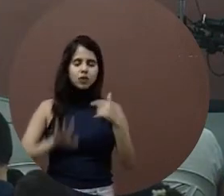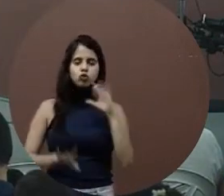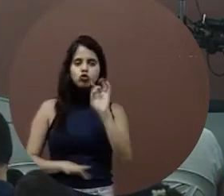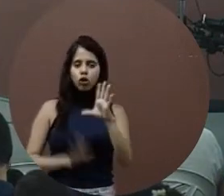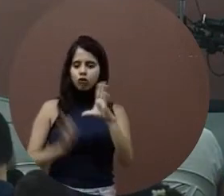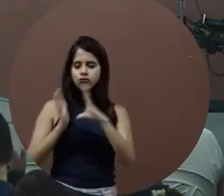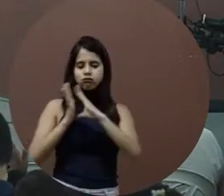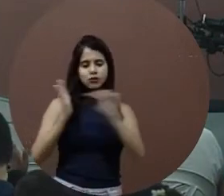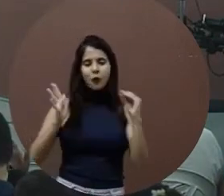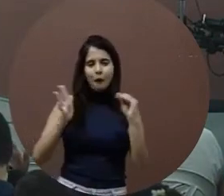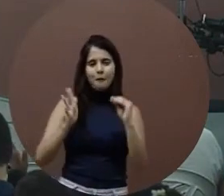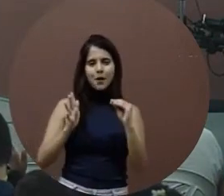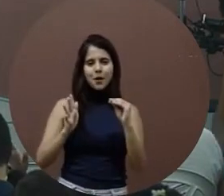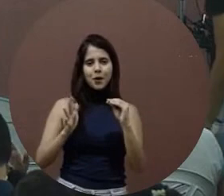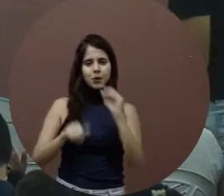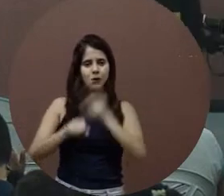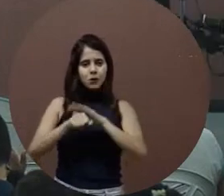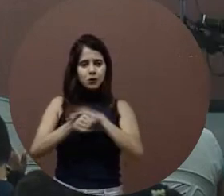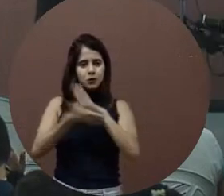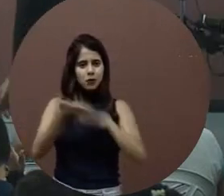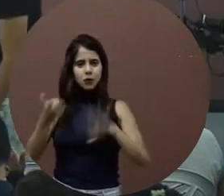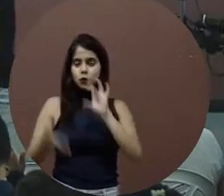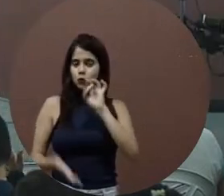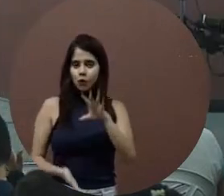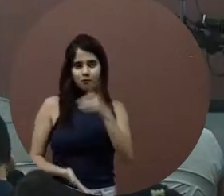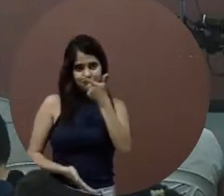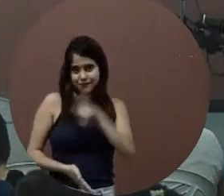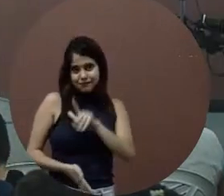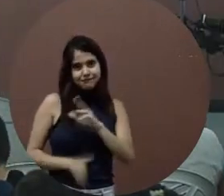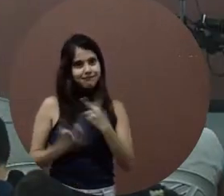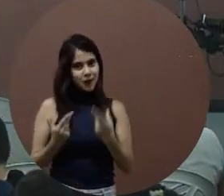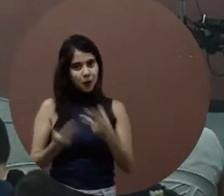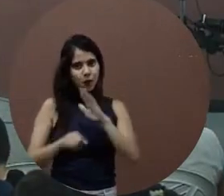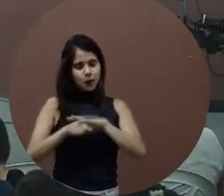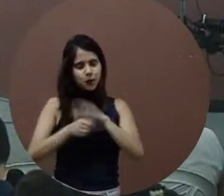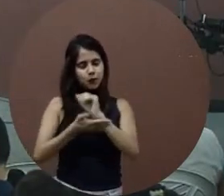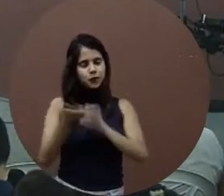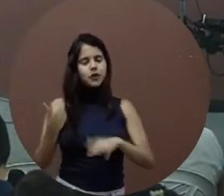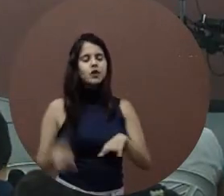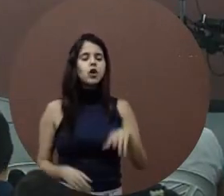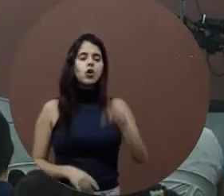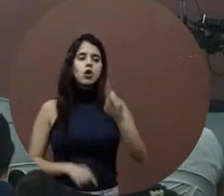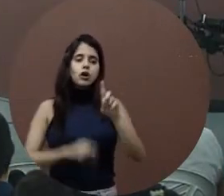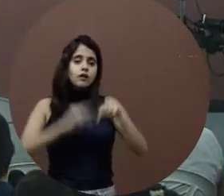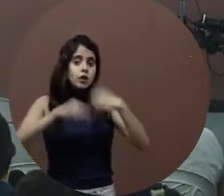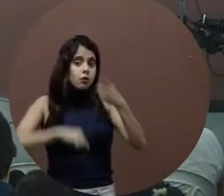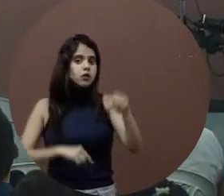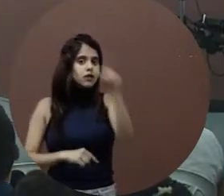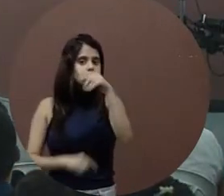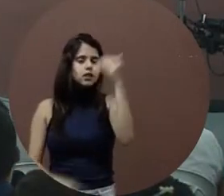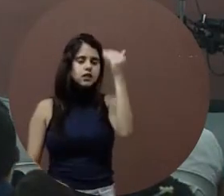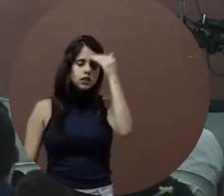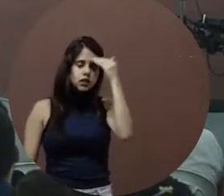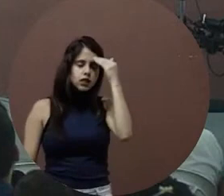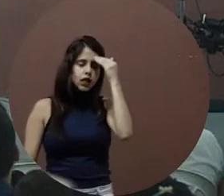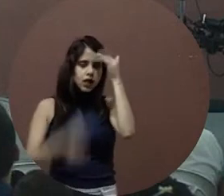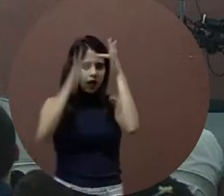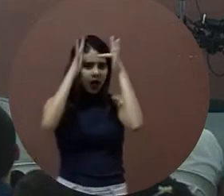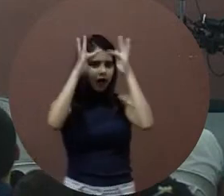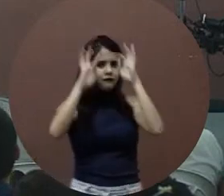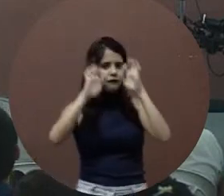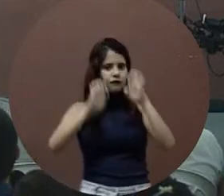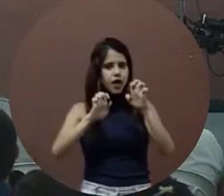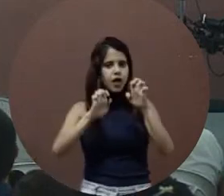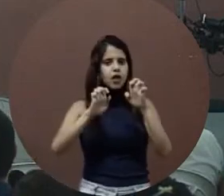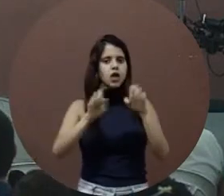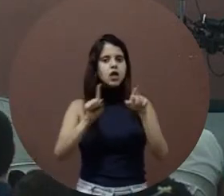falando. Sou um papagaio aqui. Olha o que ele vai dizer. Depois de você entender que é pela fé, e depois você entender que